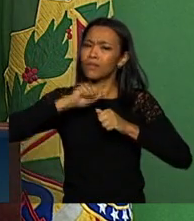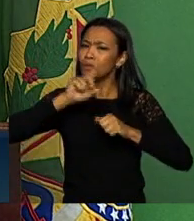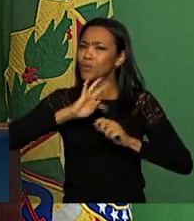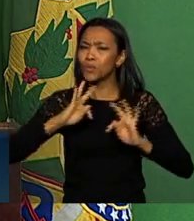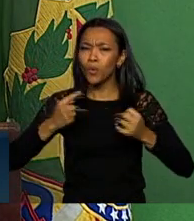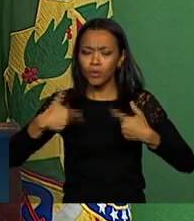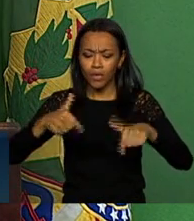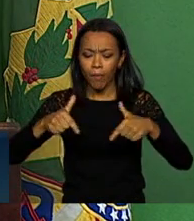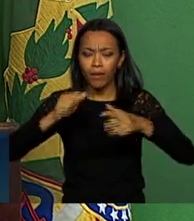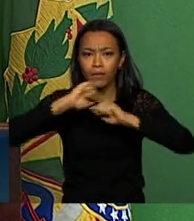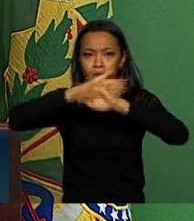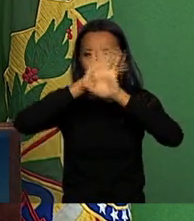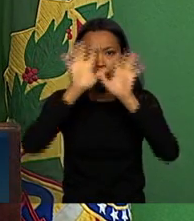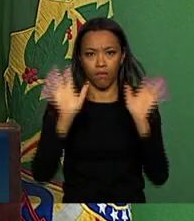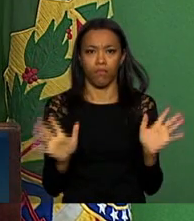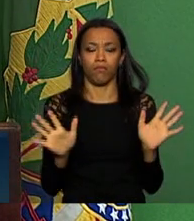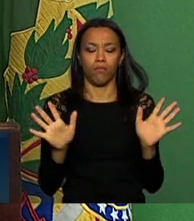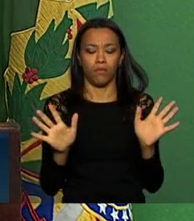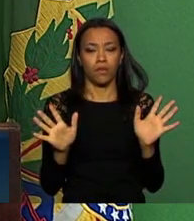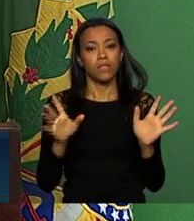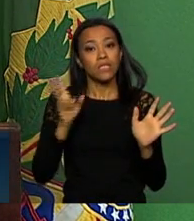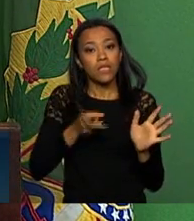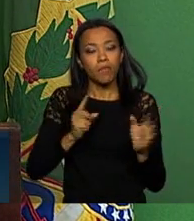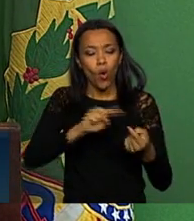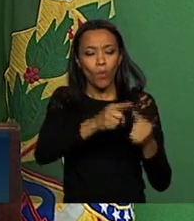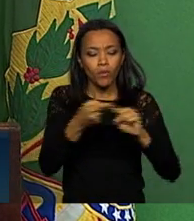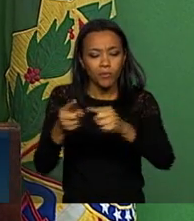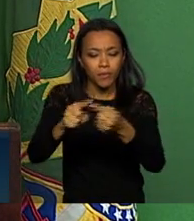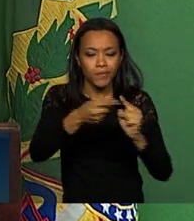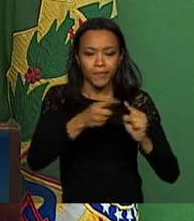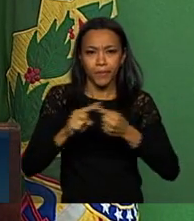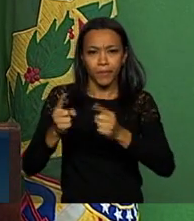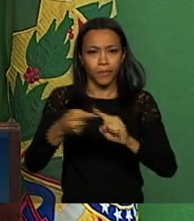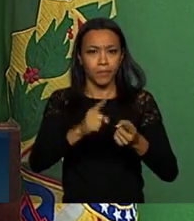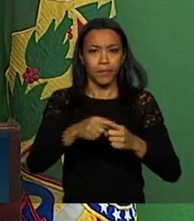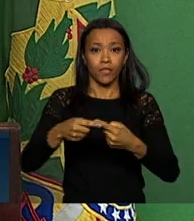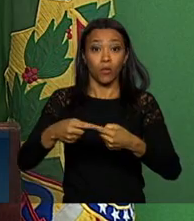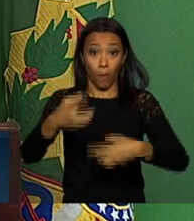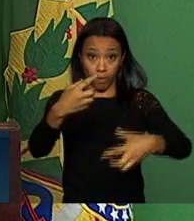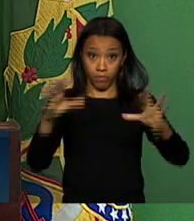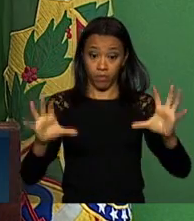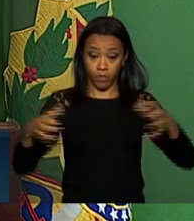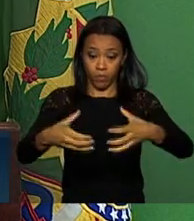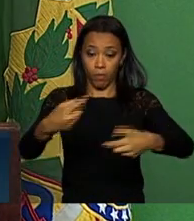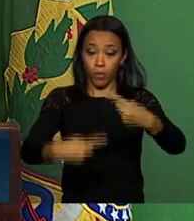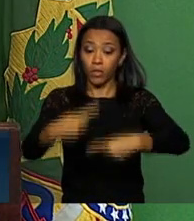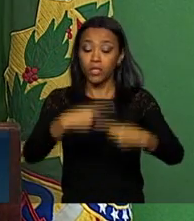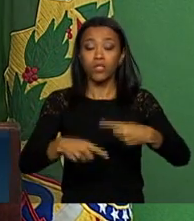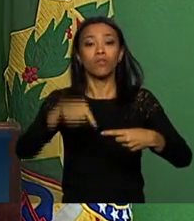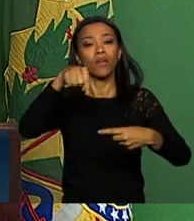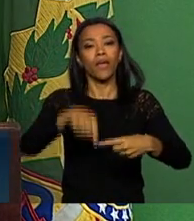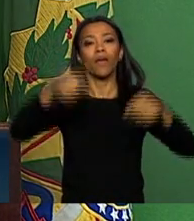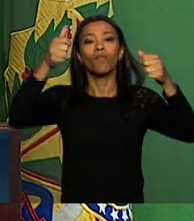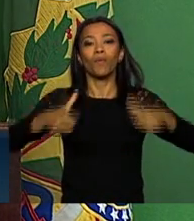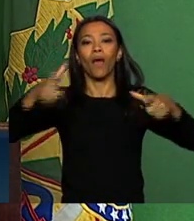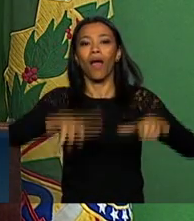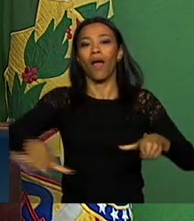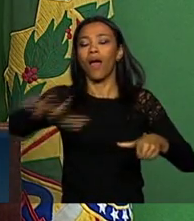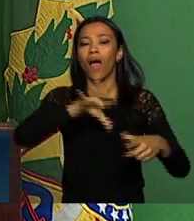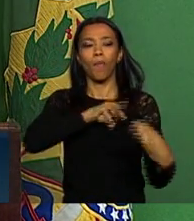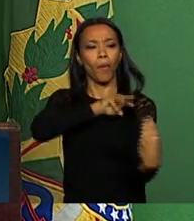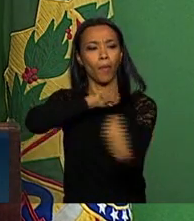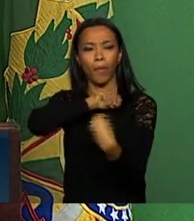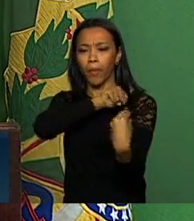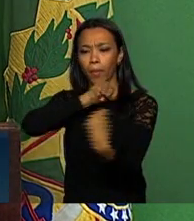claras trata--se de articulação política para construir um ambiente de diálogo um ambiente de